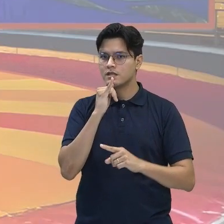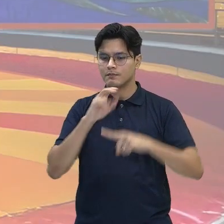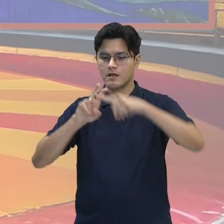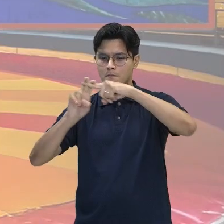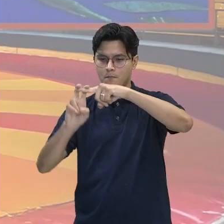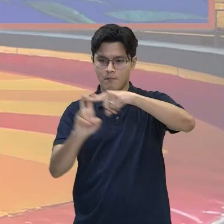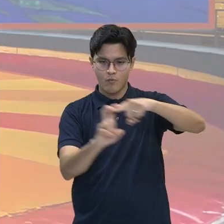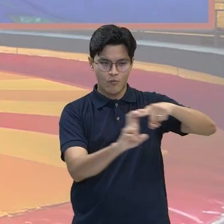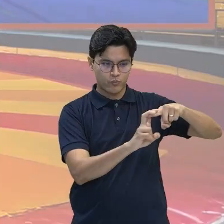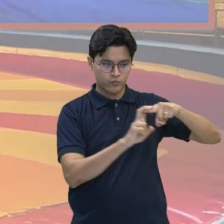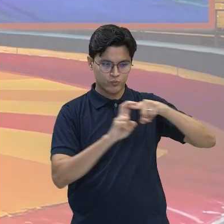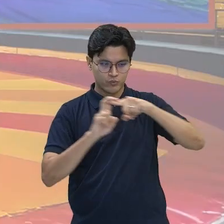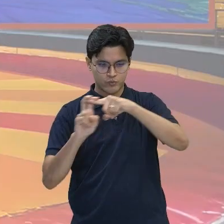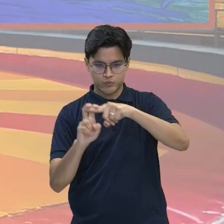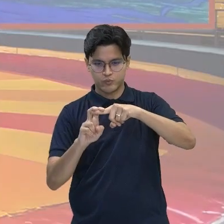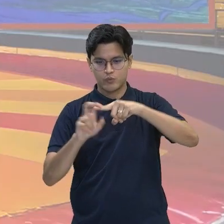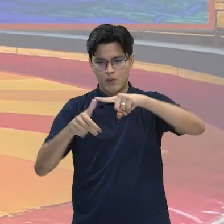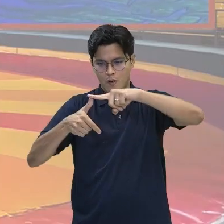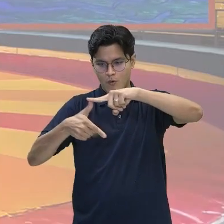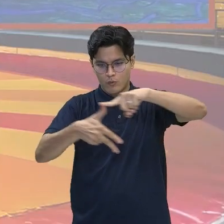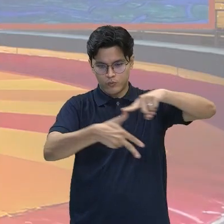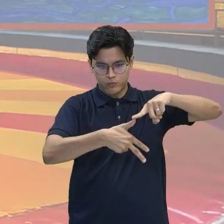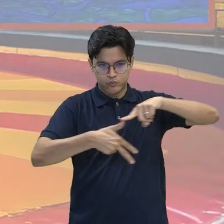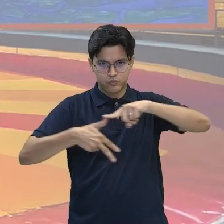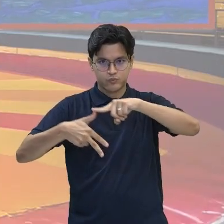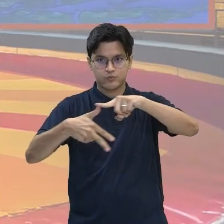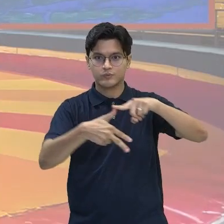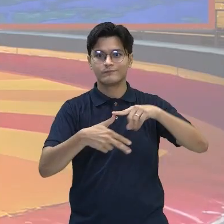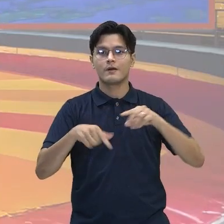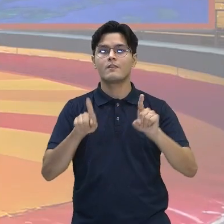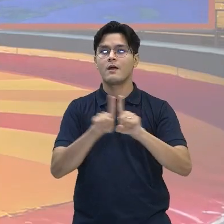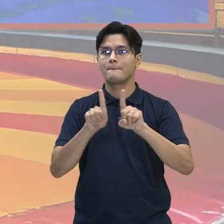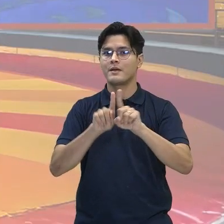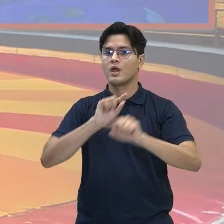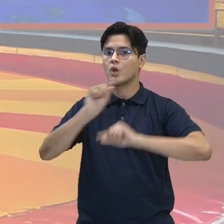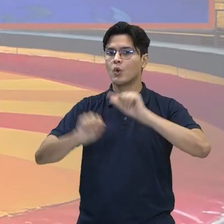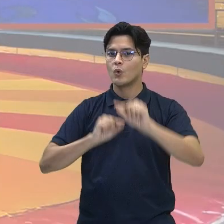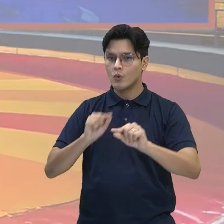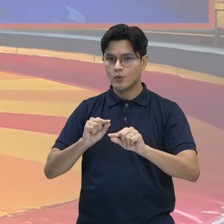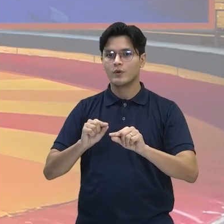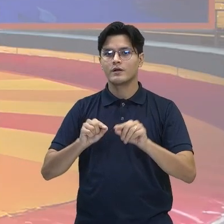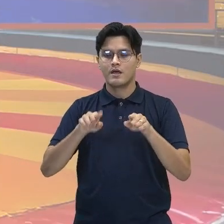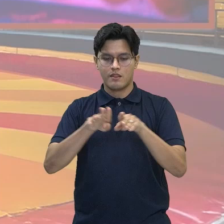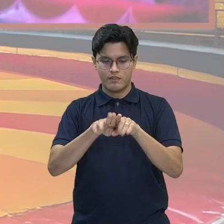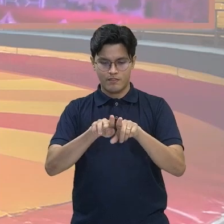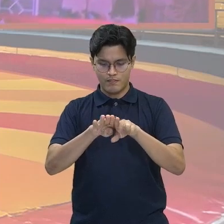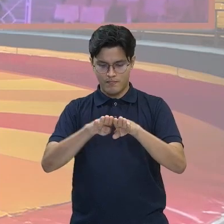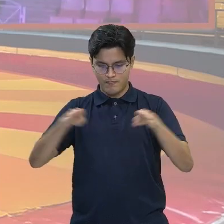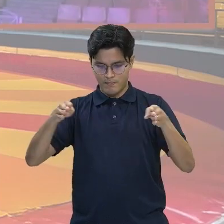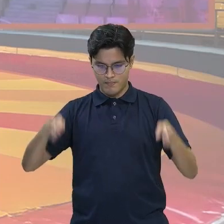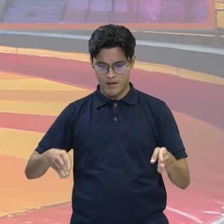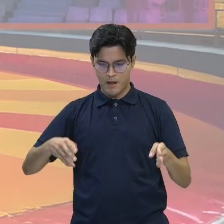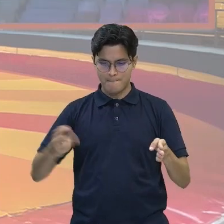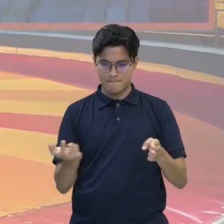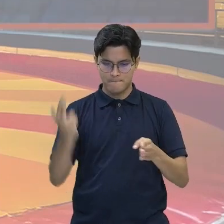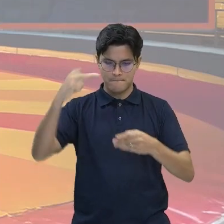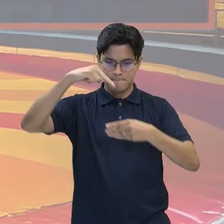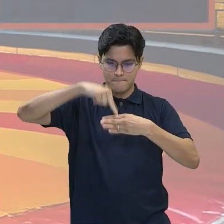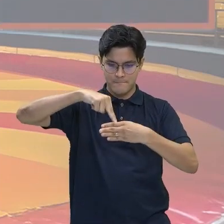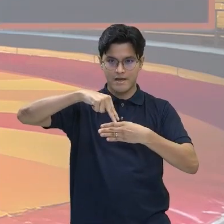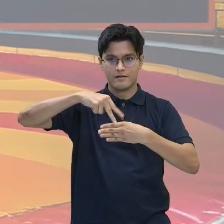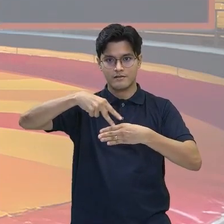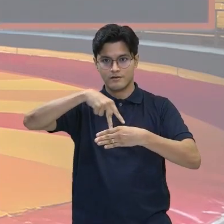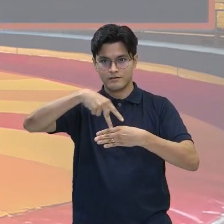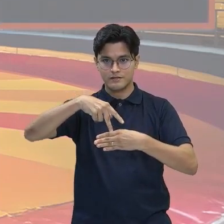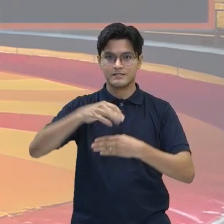com altitude. Assim também como no trapézio e no tecido acrobático. Bem bonito, né?